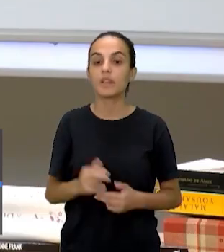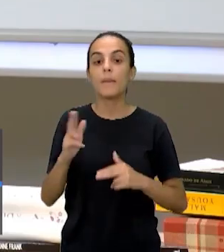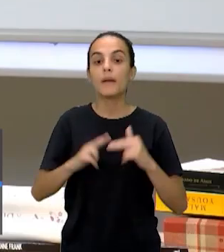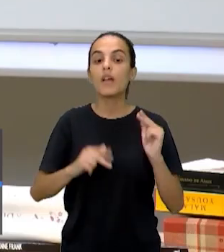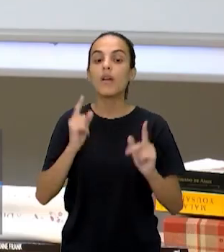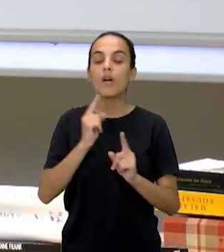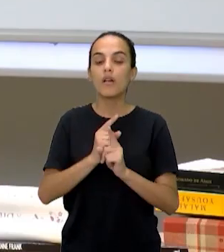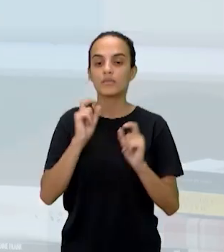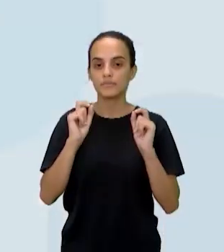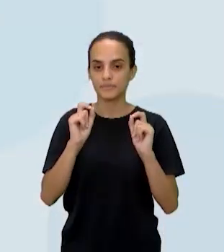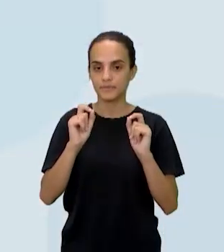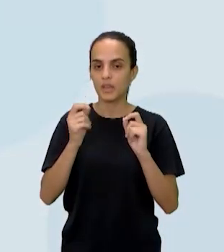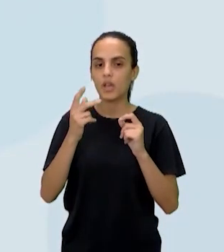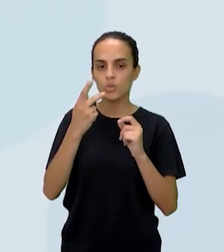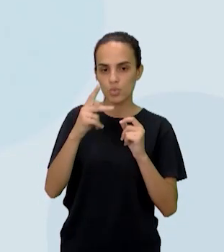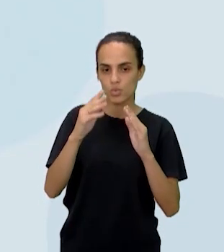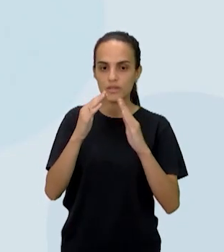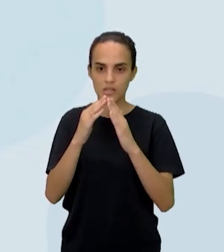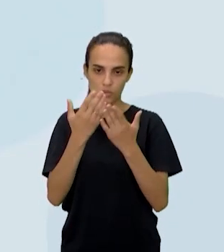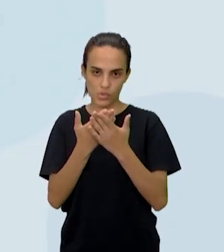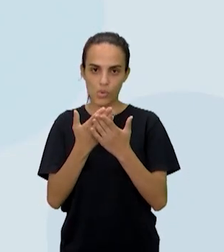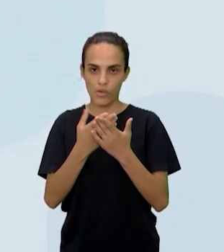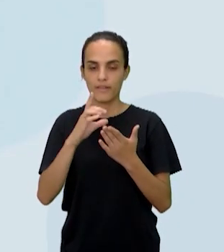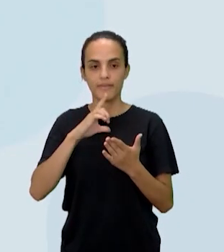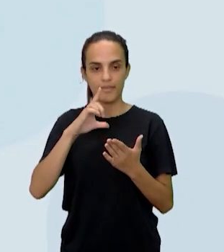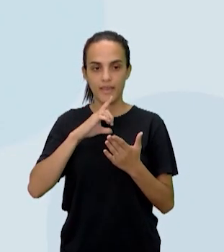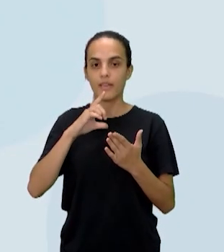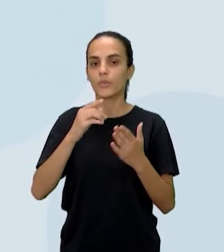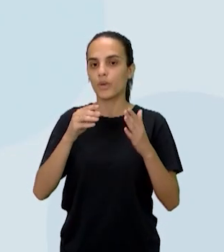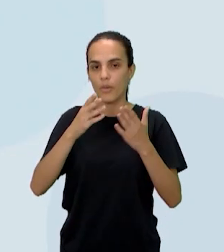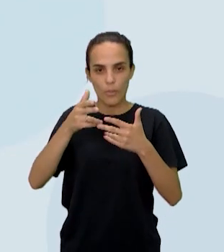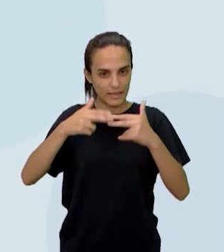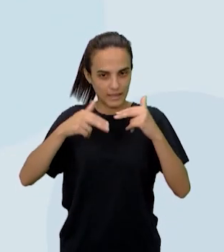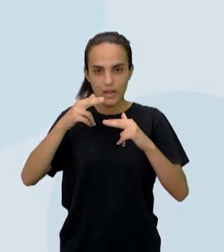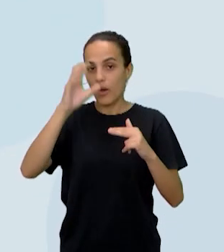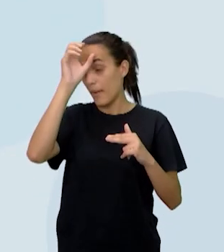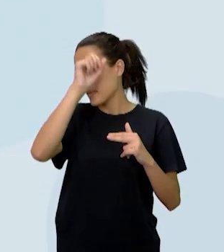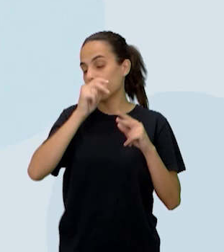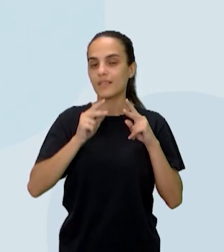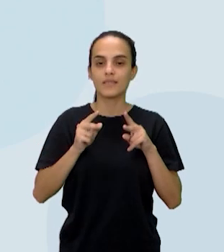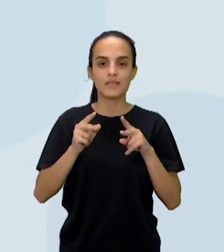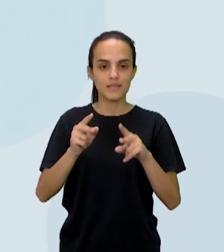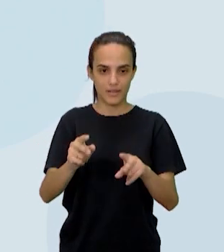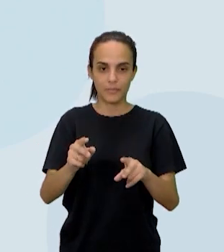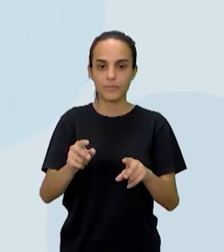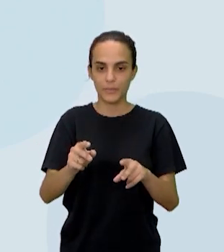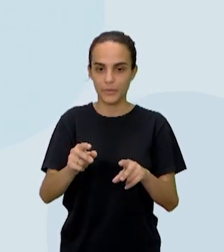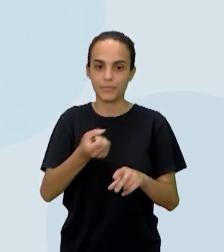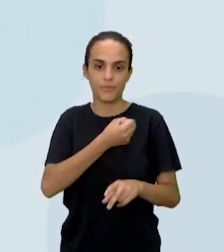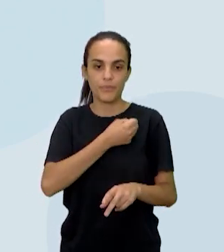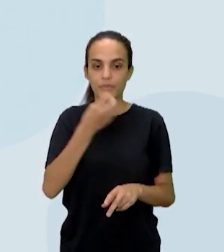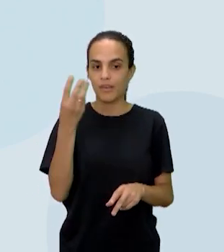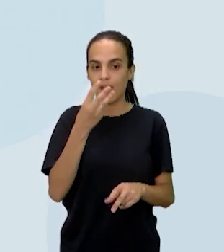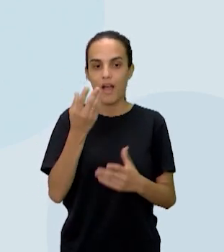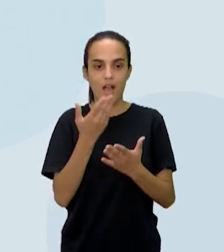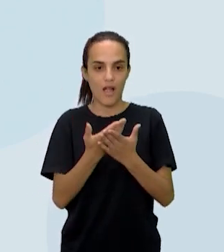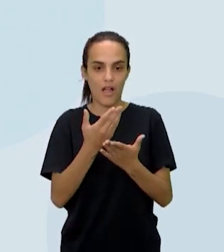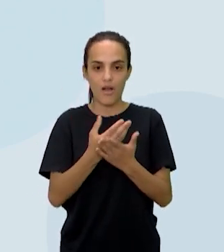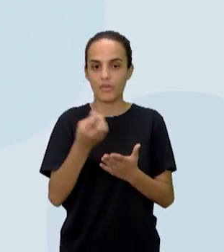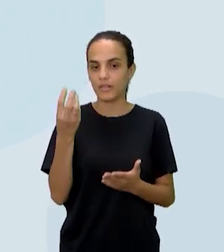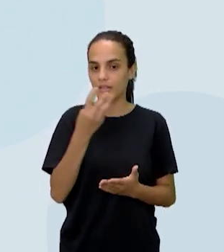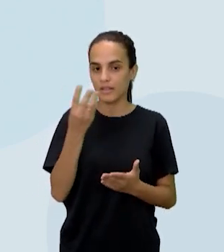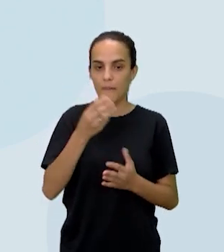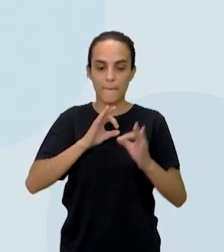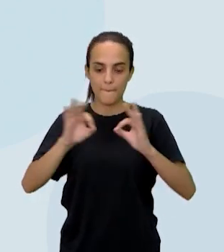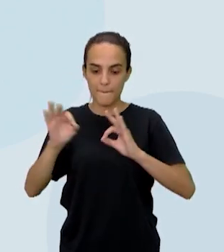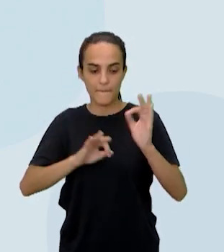Na sua escola, você deve ter lá o material Aprender Sempre, sequência de atividades 3, aula 3, um plano